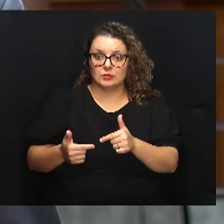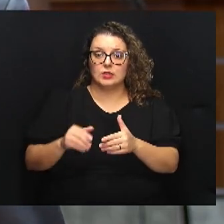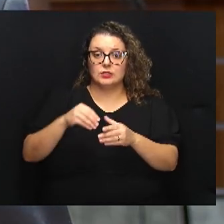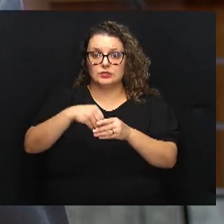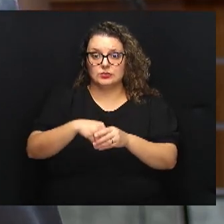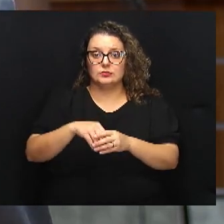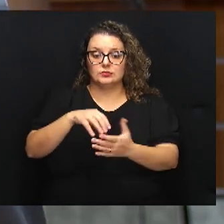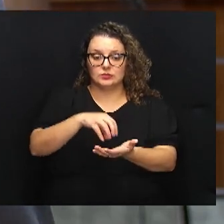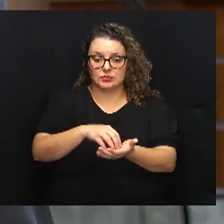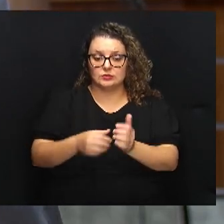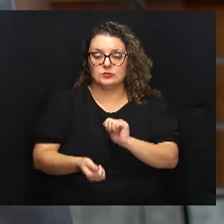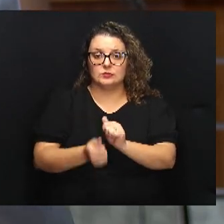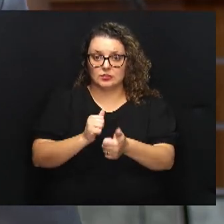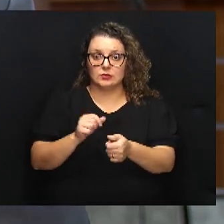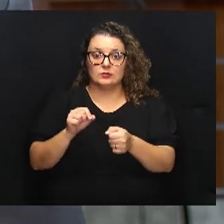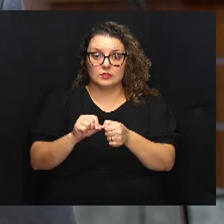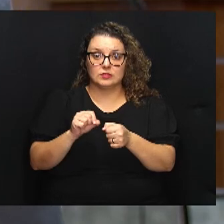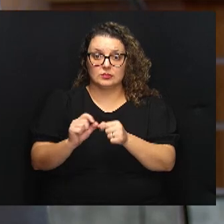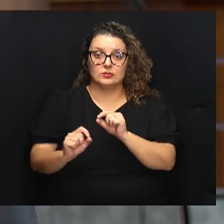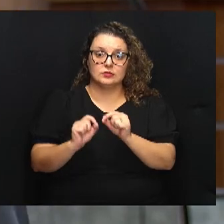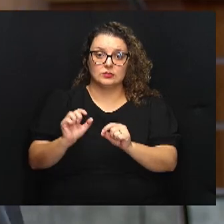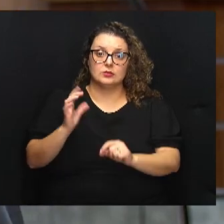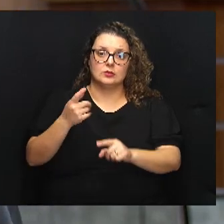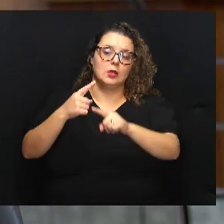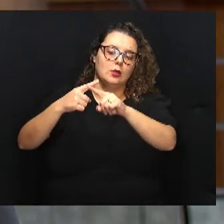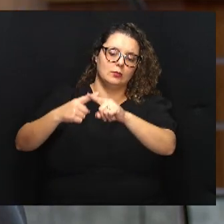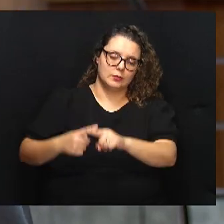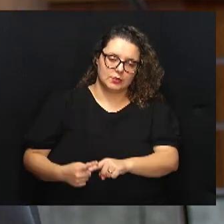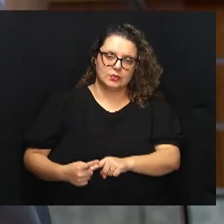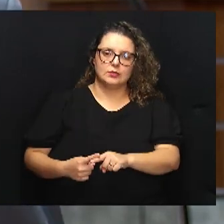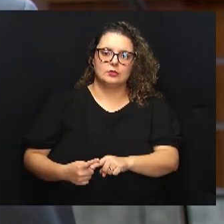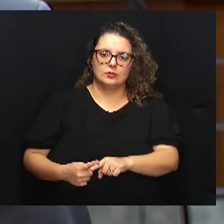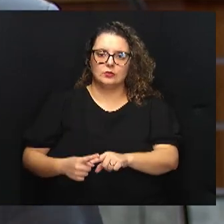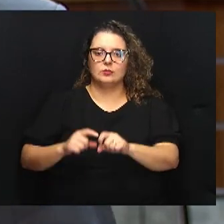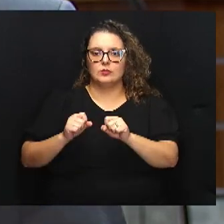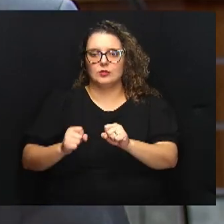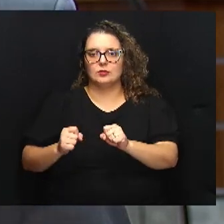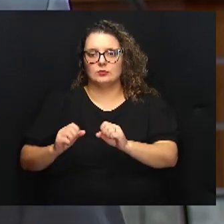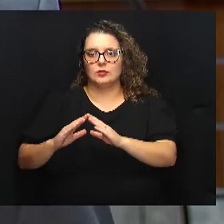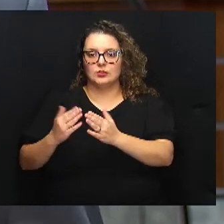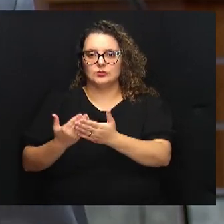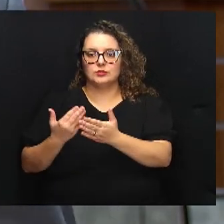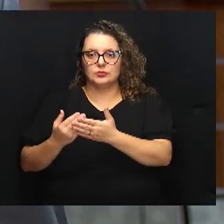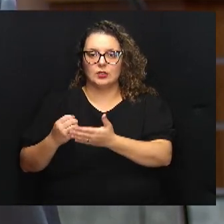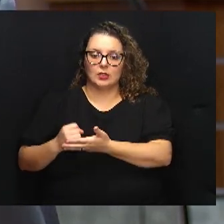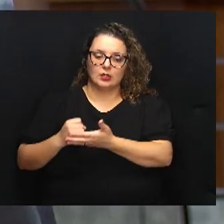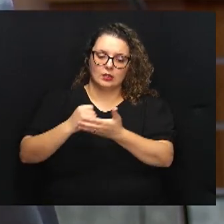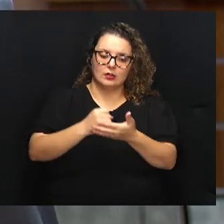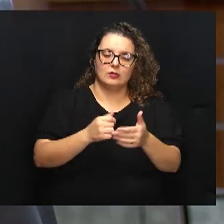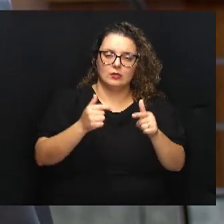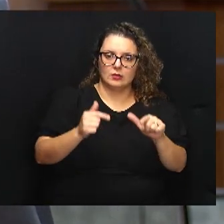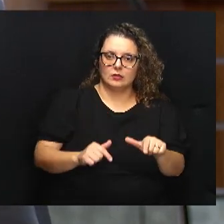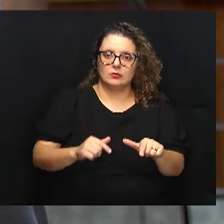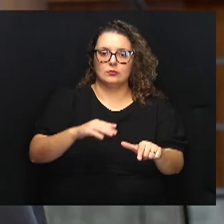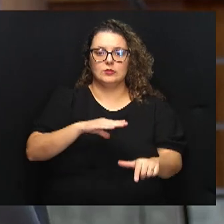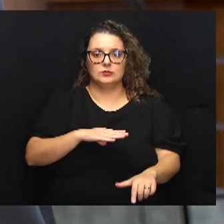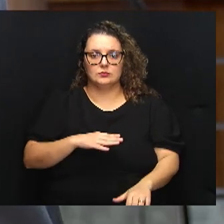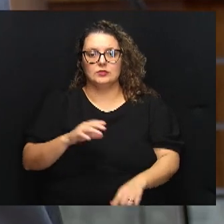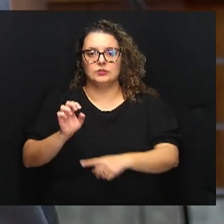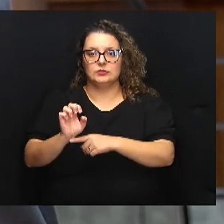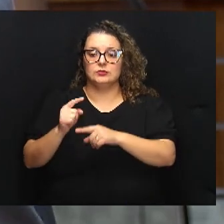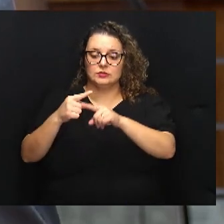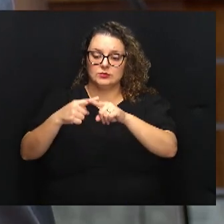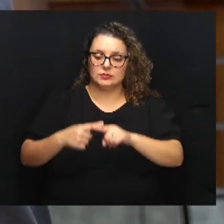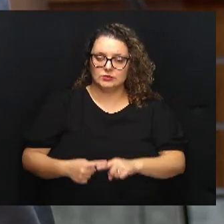centro esportivo, fazendo que aconteça competições. Podemos levar colégios lá municipais, colégios estaduais, fazendo